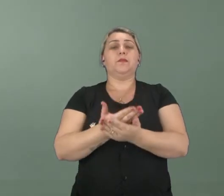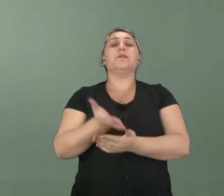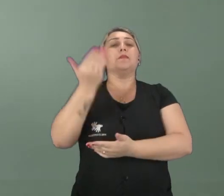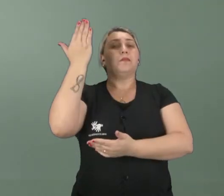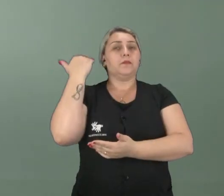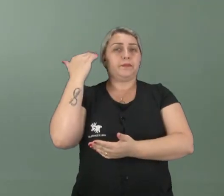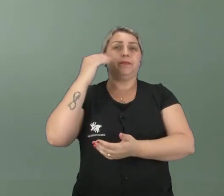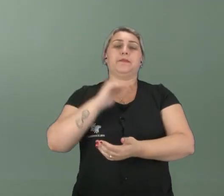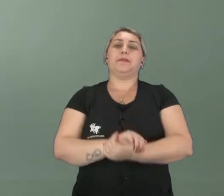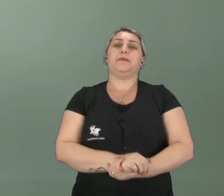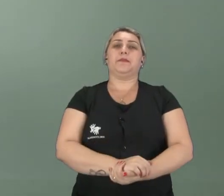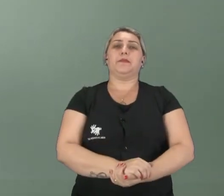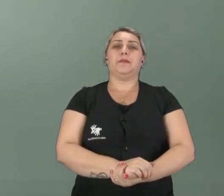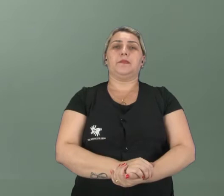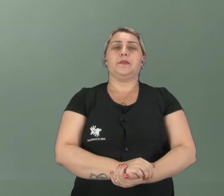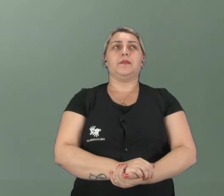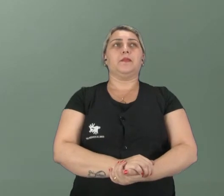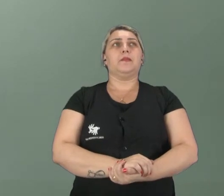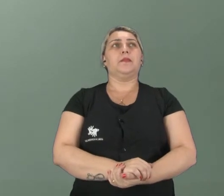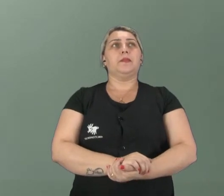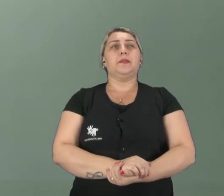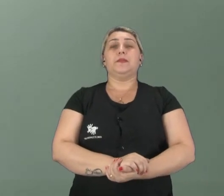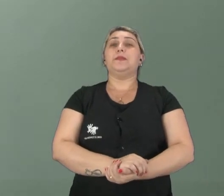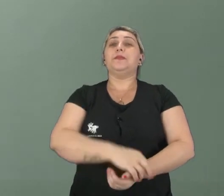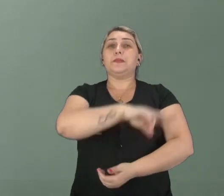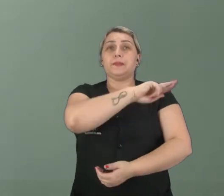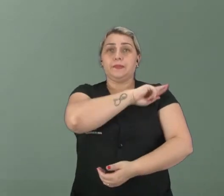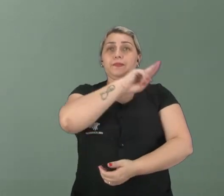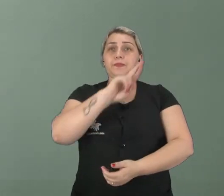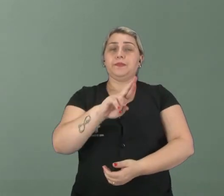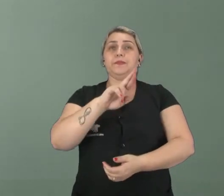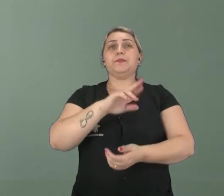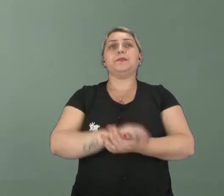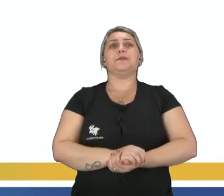sobre isso, né? É uma forma de representação.